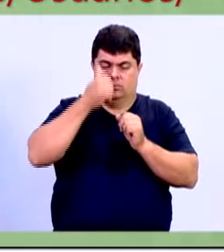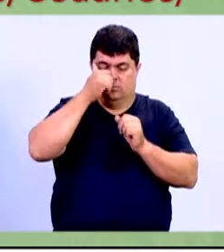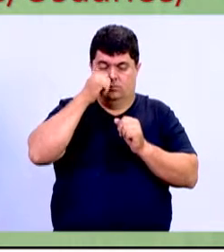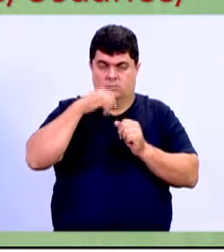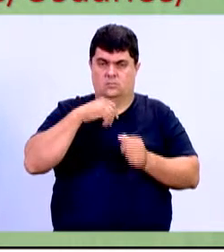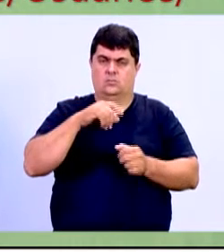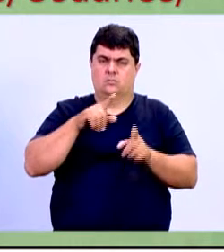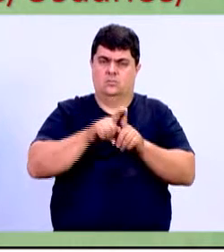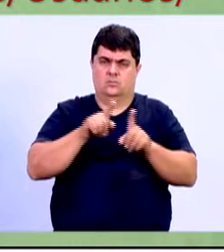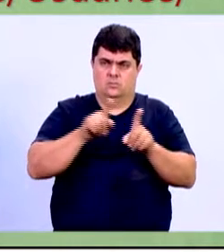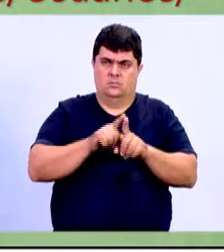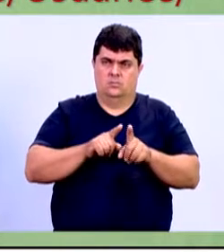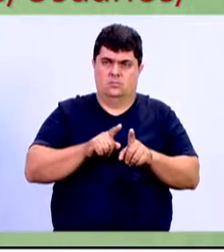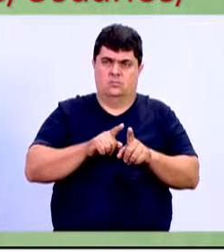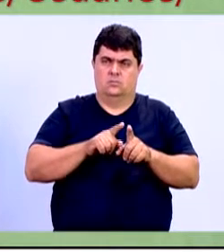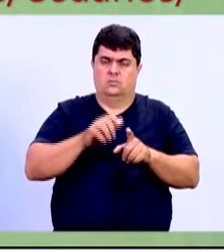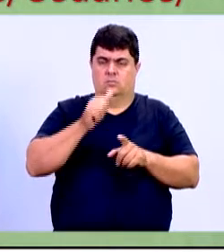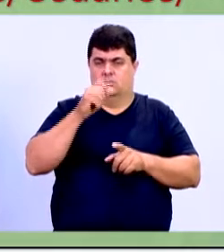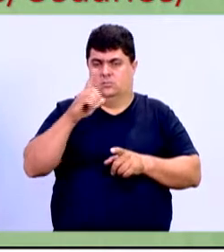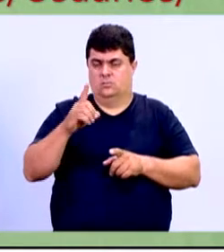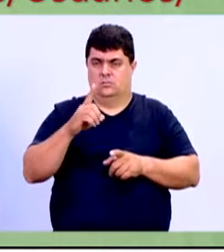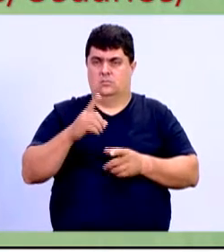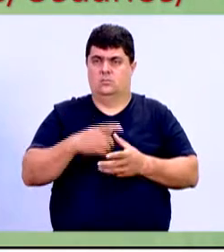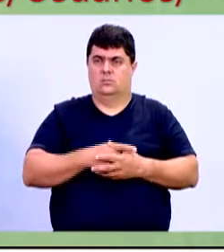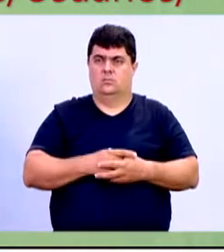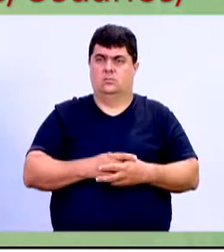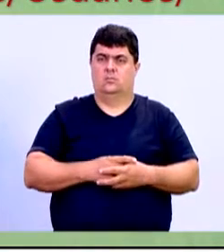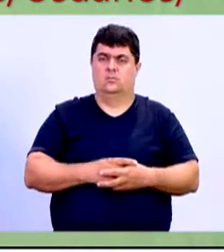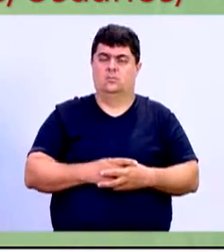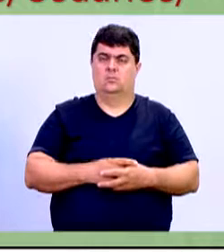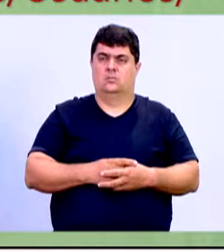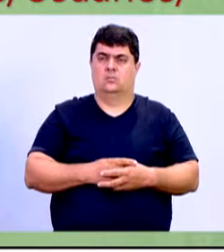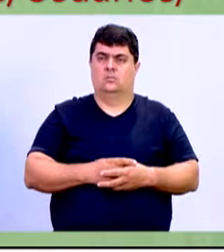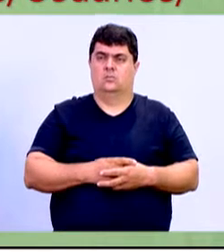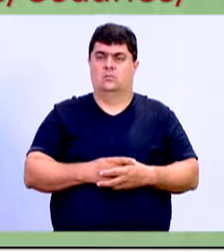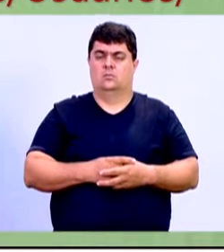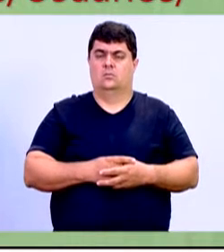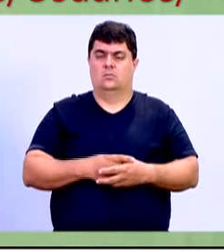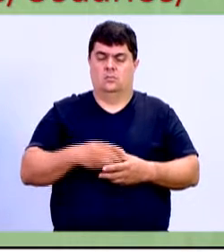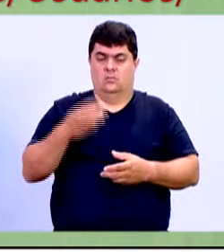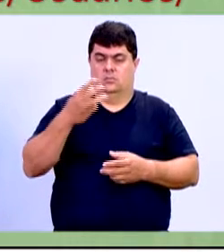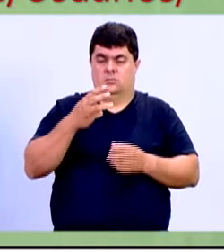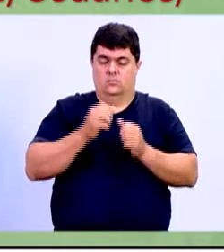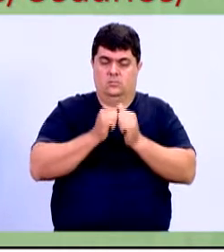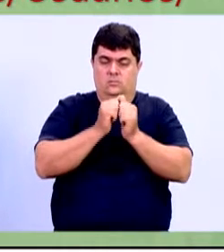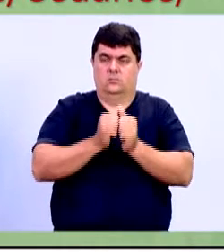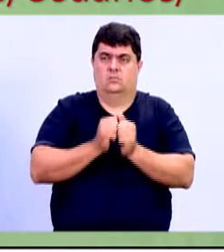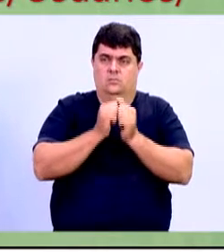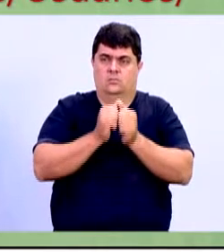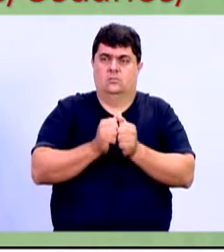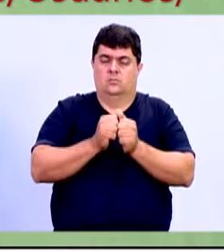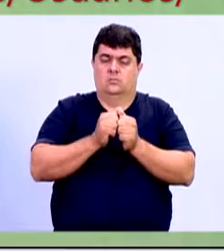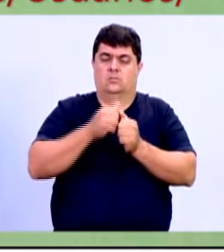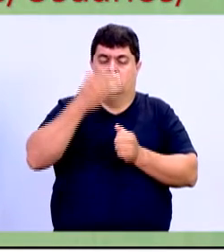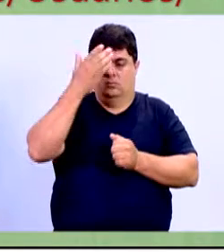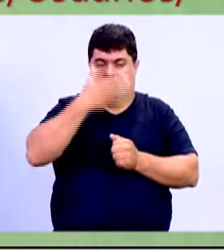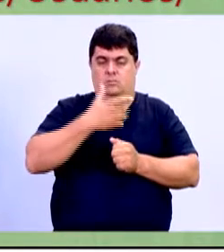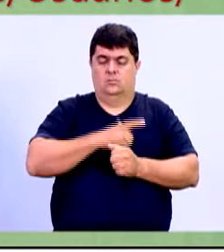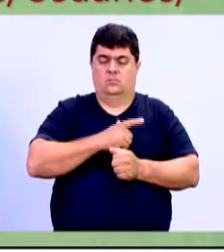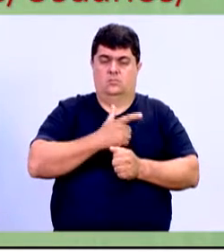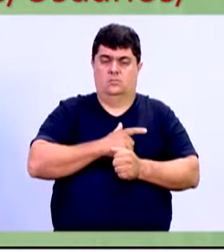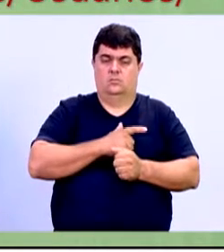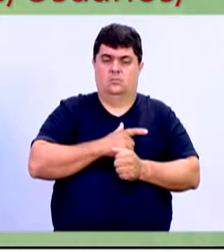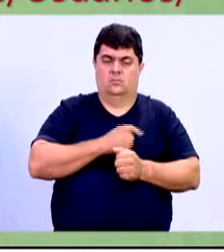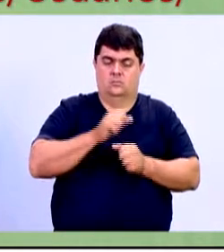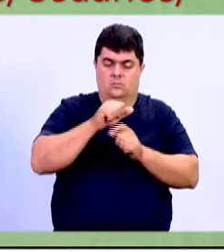certificados e o servidor de AD, do Active Directory, os três em conjunto garantem que a